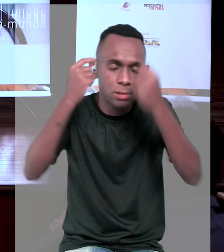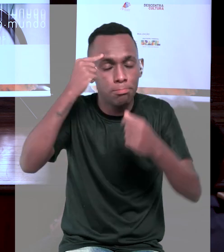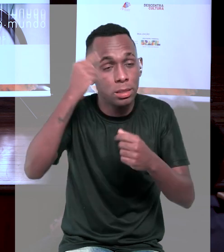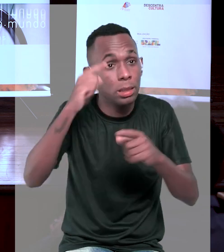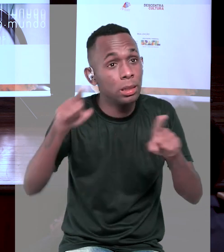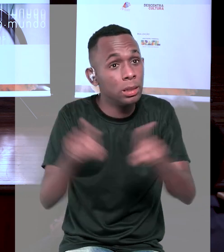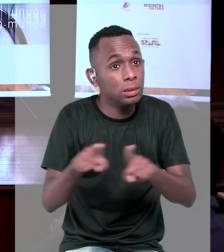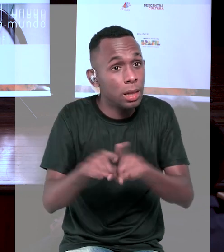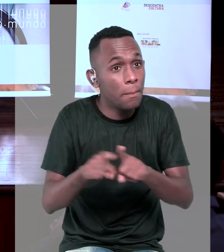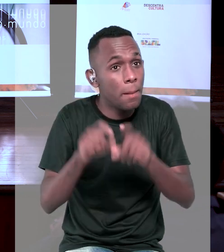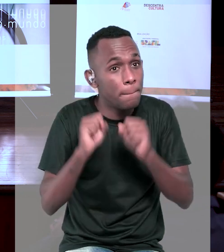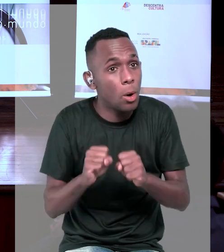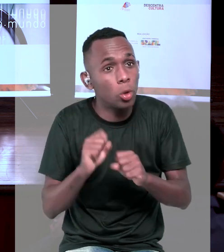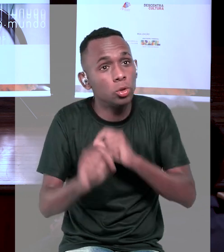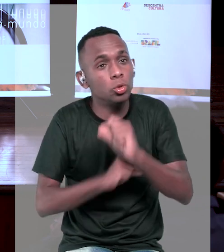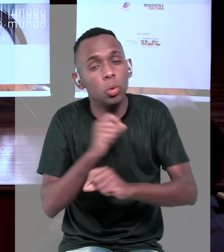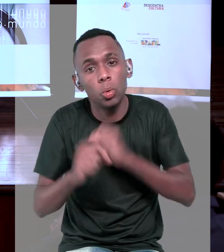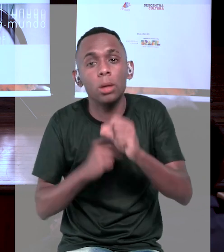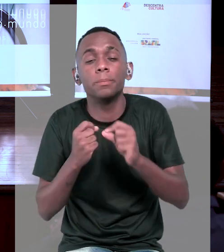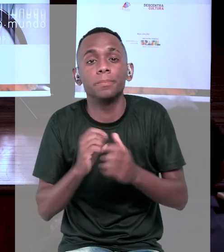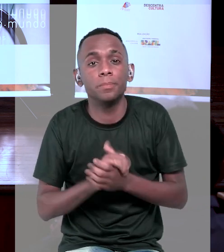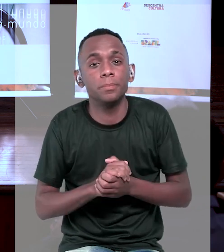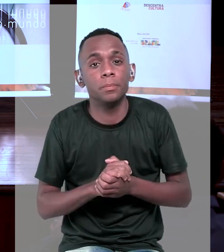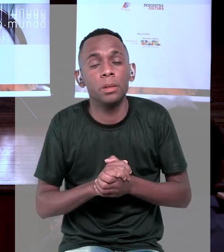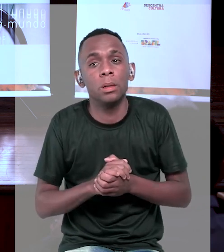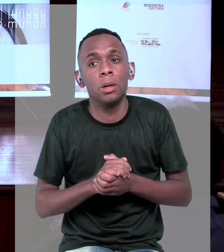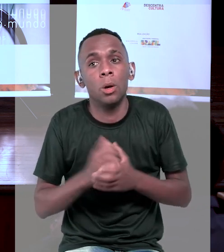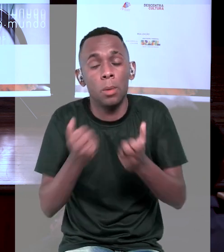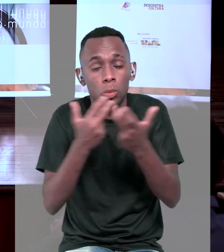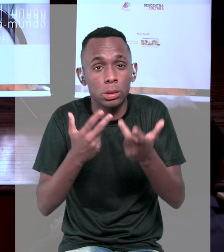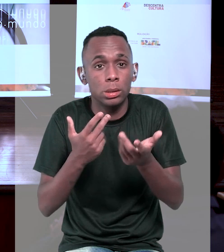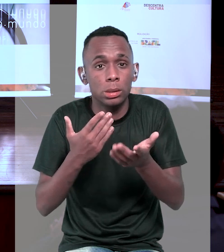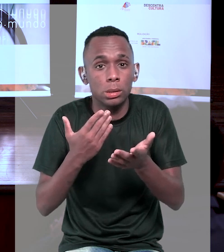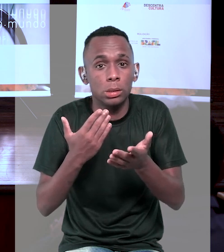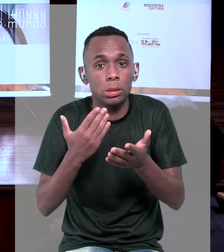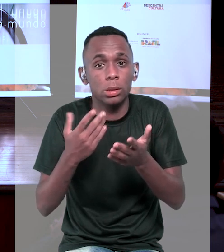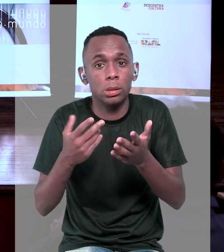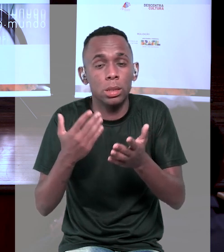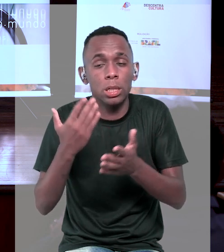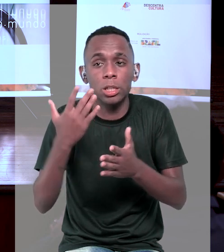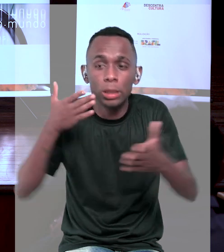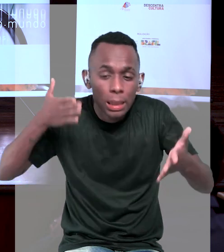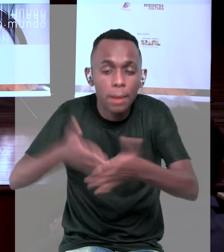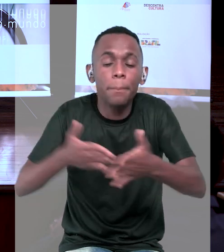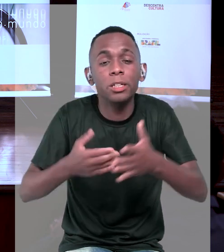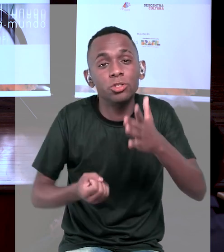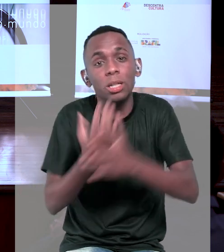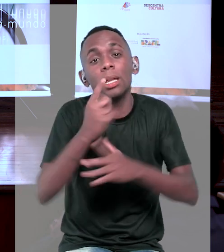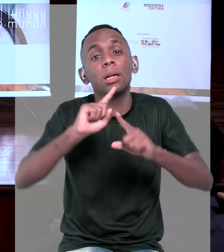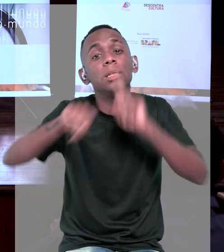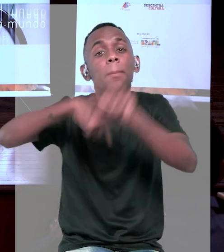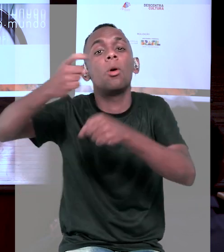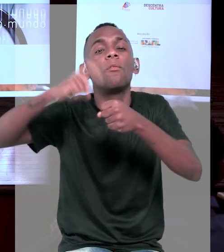uma lâmina que corta a membrana da impostura, mas depois volta a fazer parte da impostura.